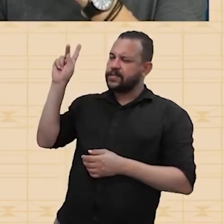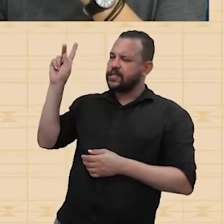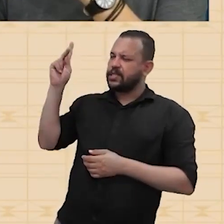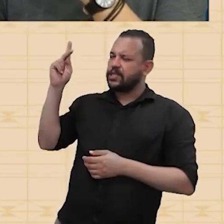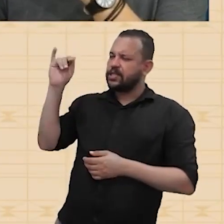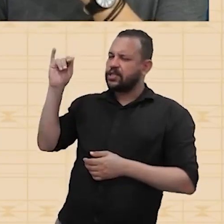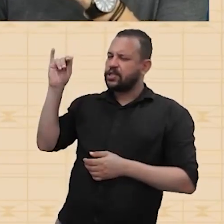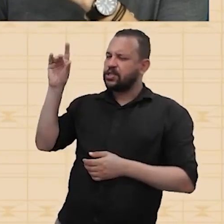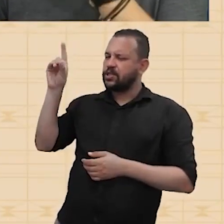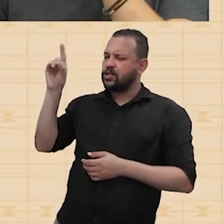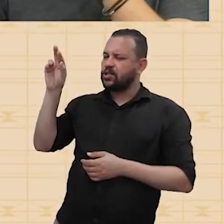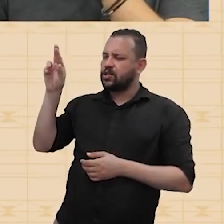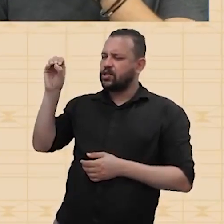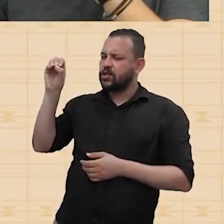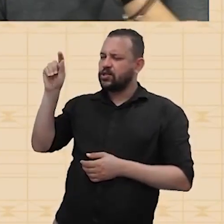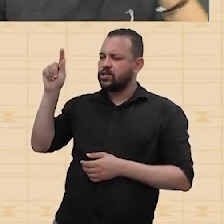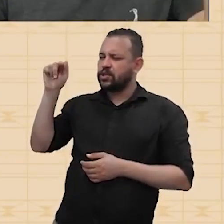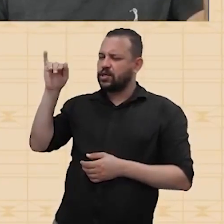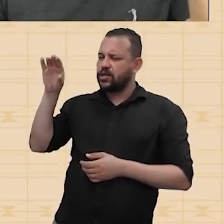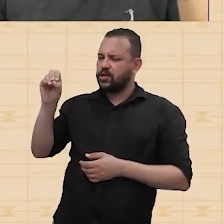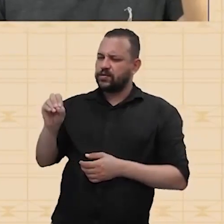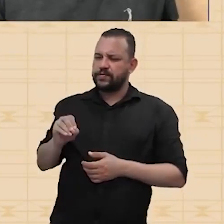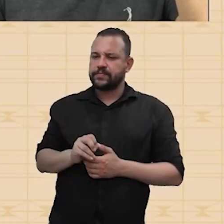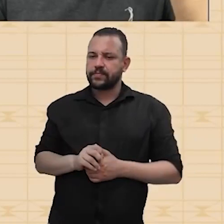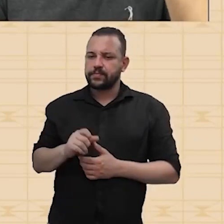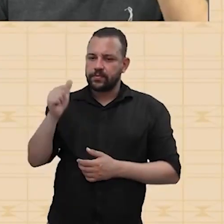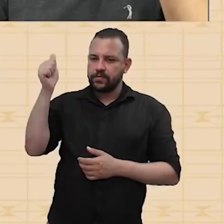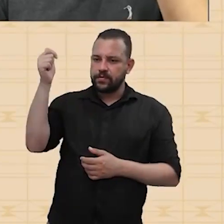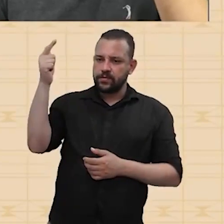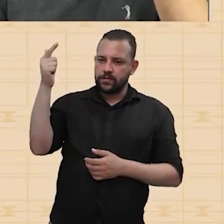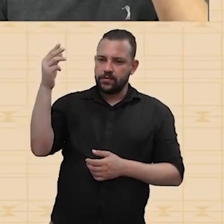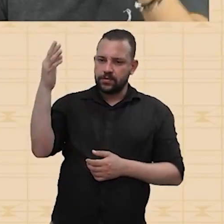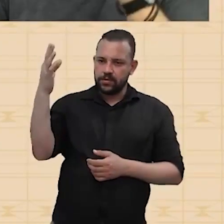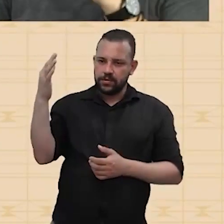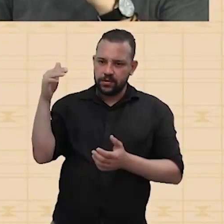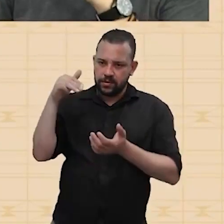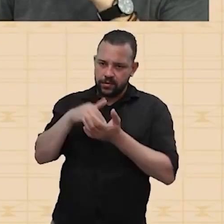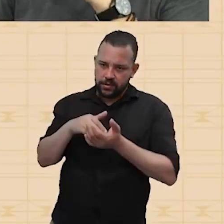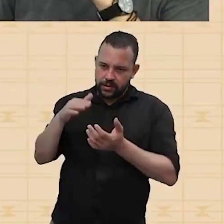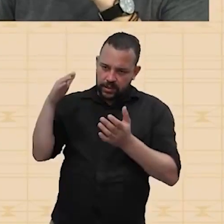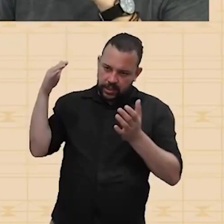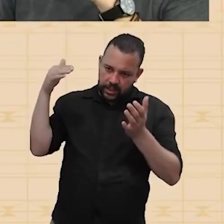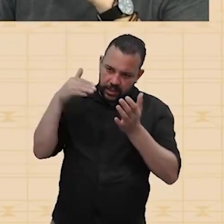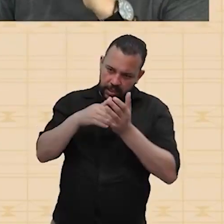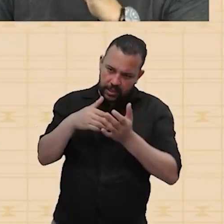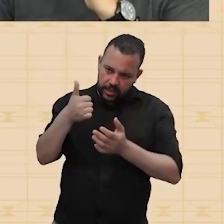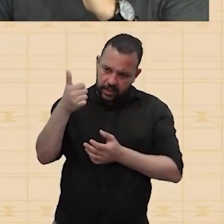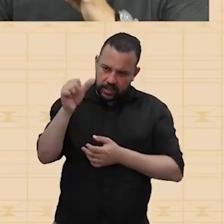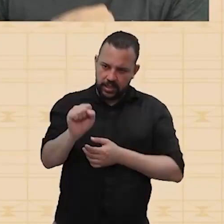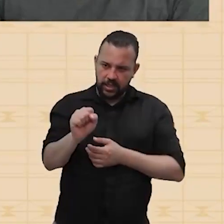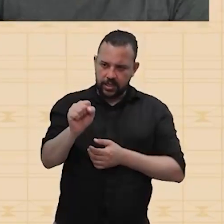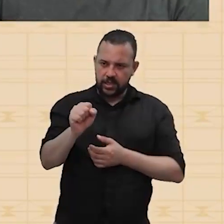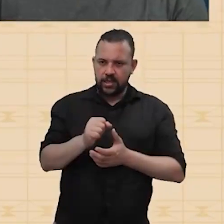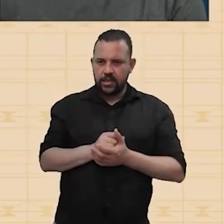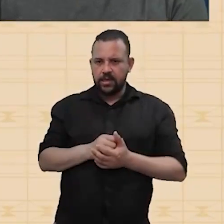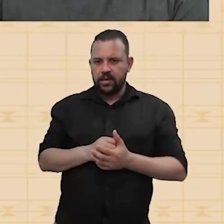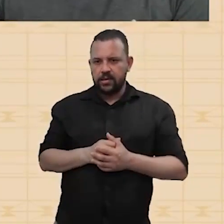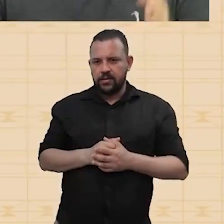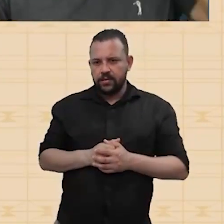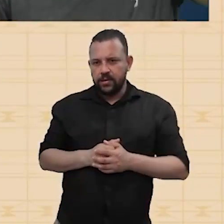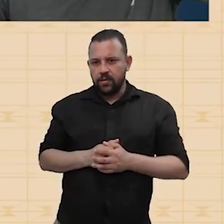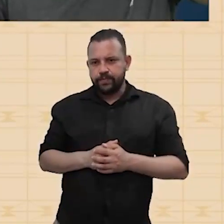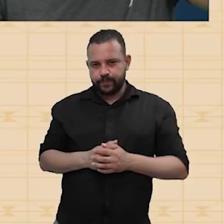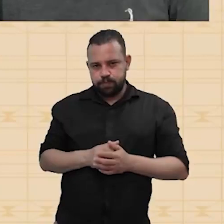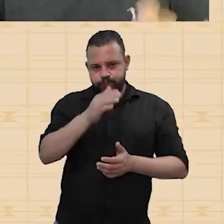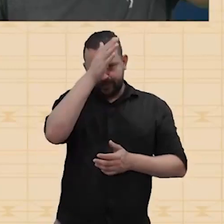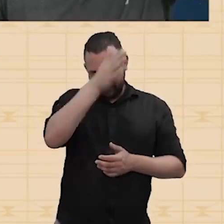1, 2. Aí volta. Aí vai seguindo. 3, 4, 5, 6, 7, 8, até chegar no 18, lá nos gases nobres.